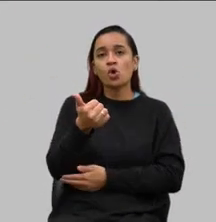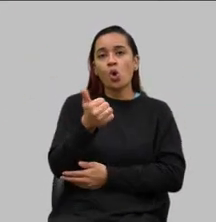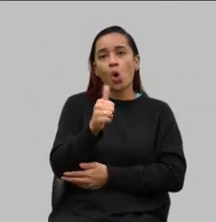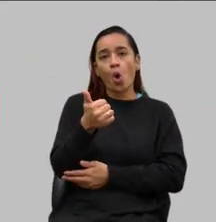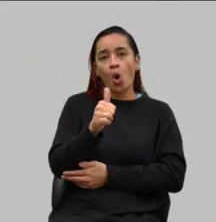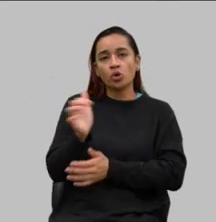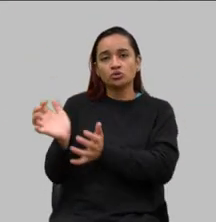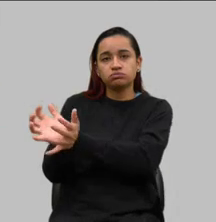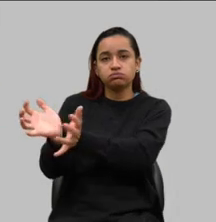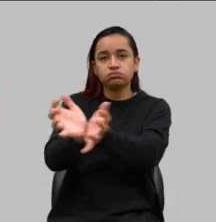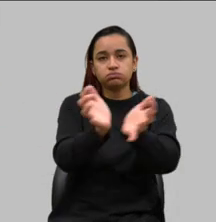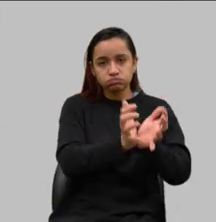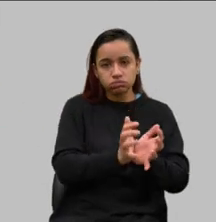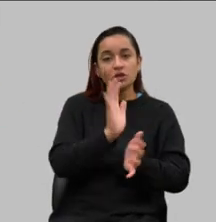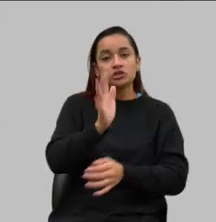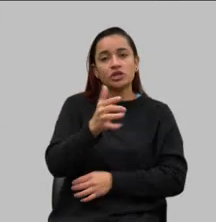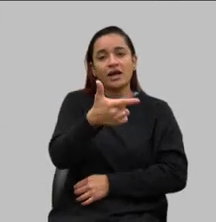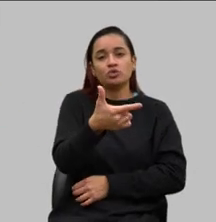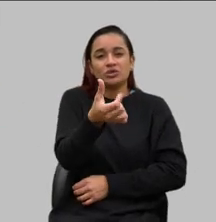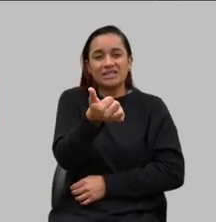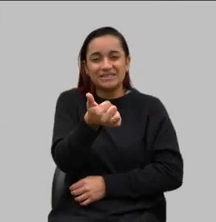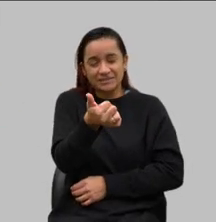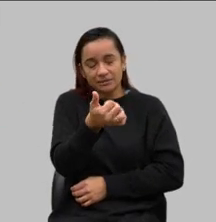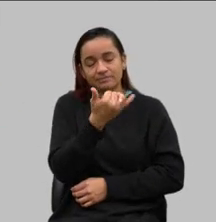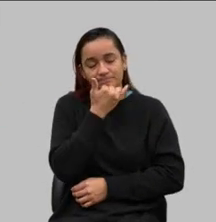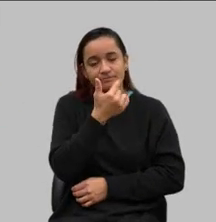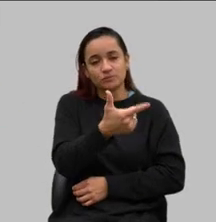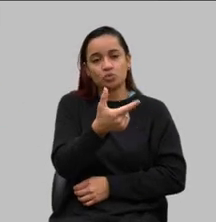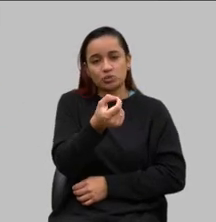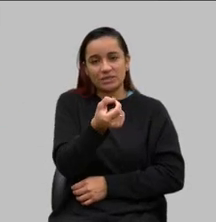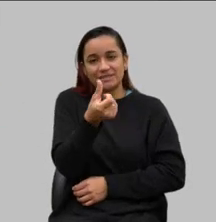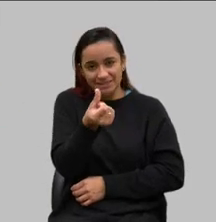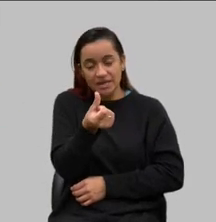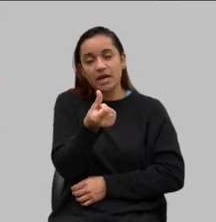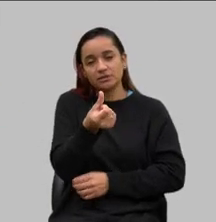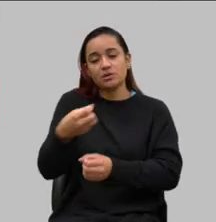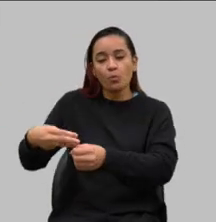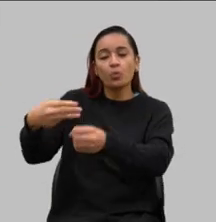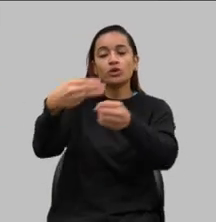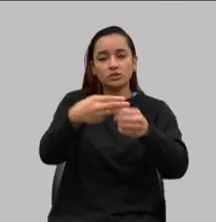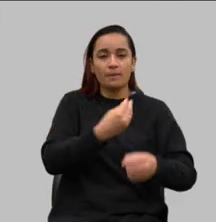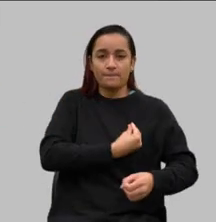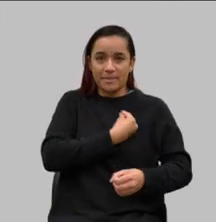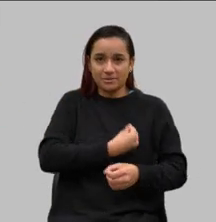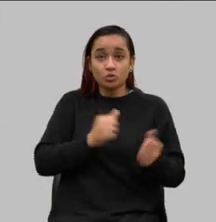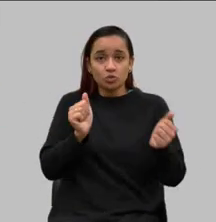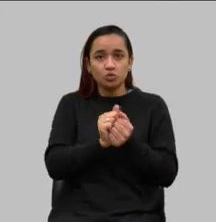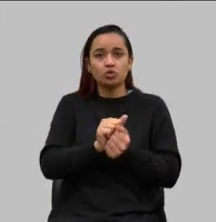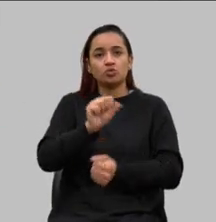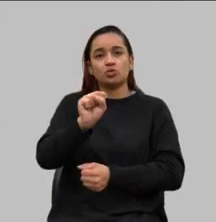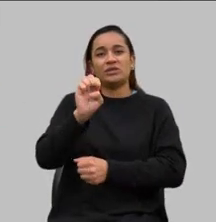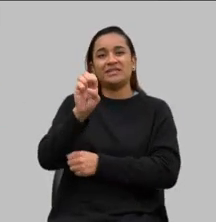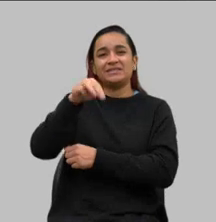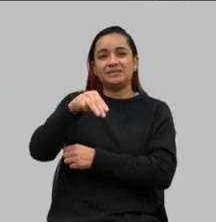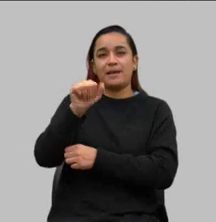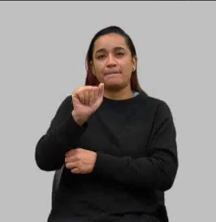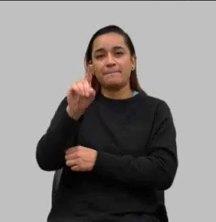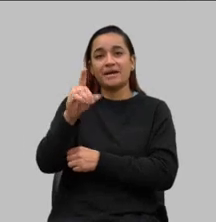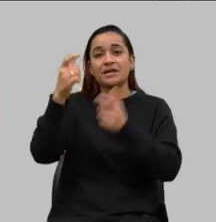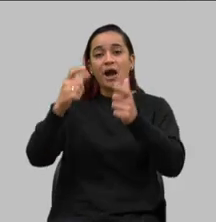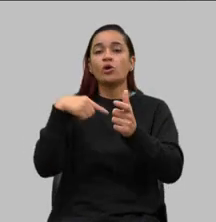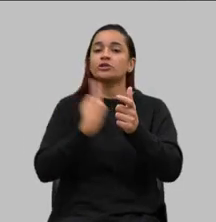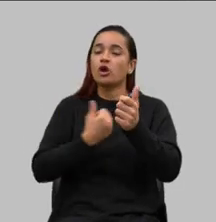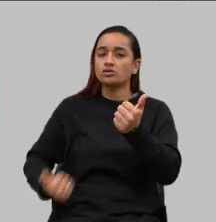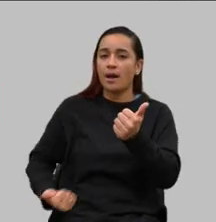206 municípios com temo de cooperação técnica vigente com a semad que nós damos apoio técnico a esses municípios